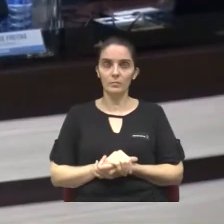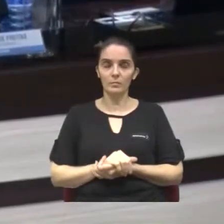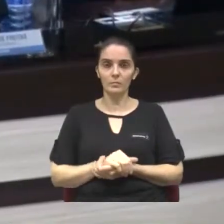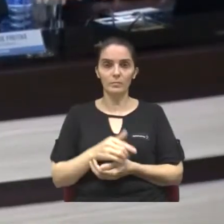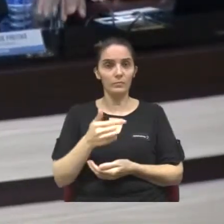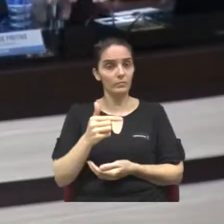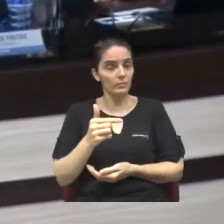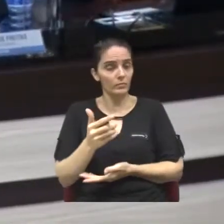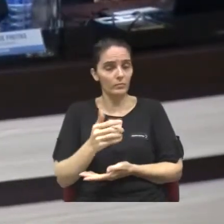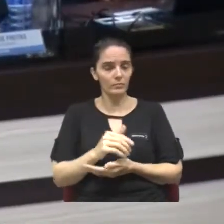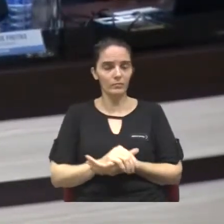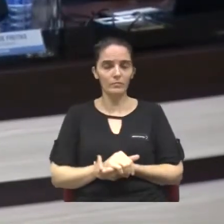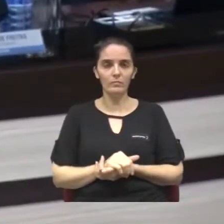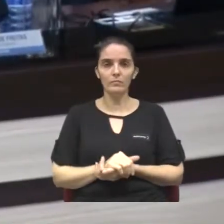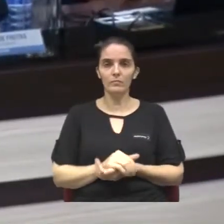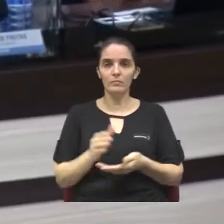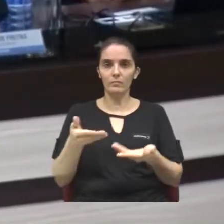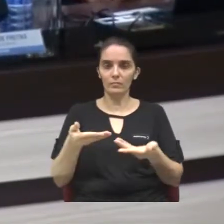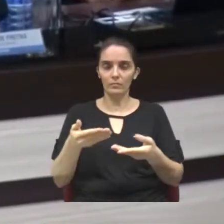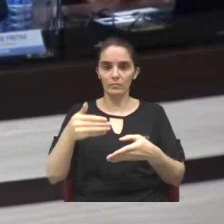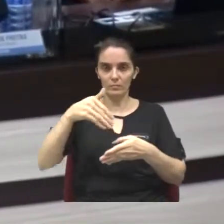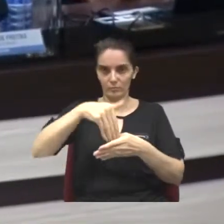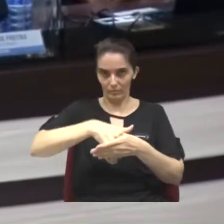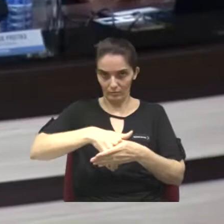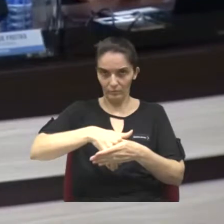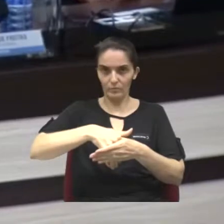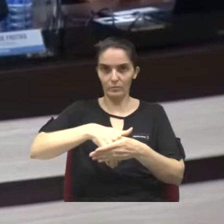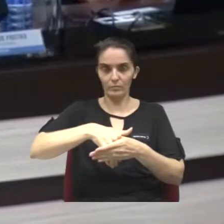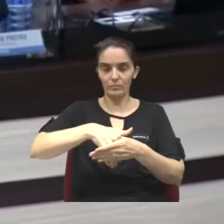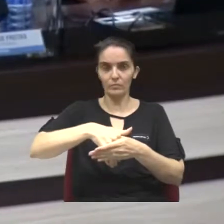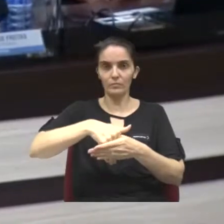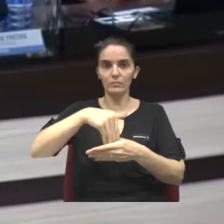Não havendo encaminhamento de voto, o requerimento vai à votação.